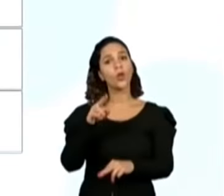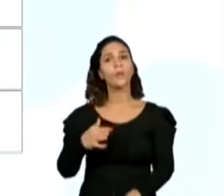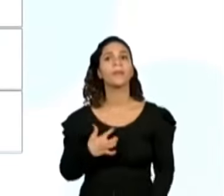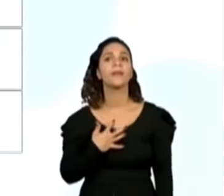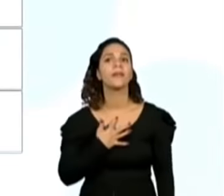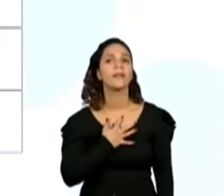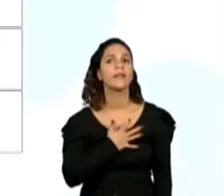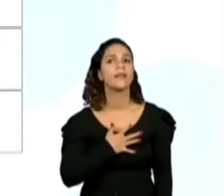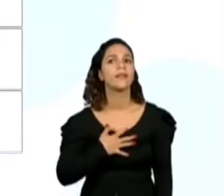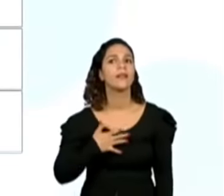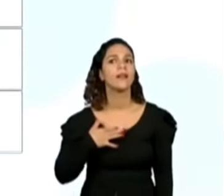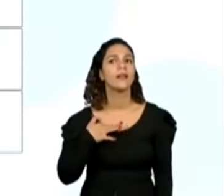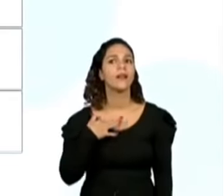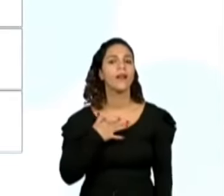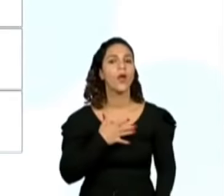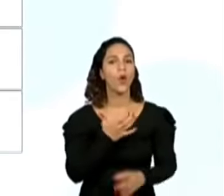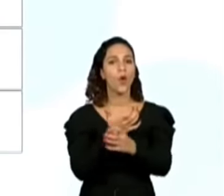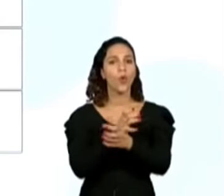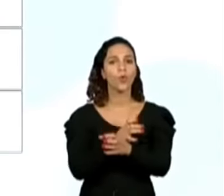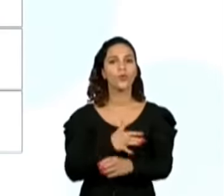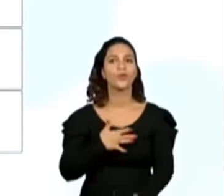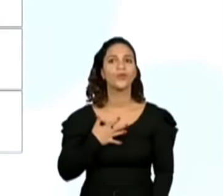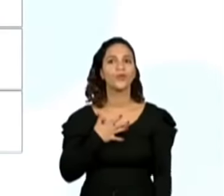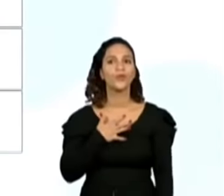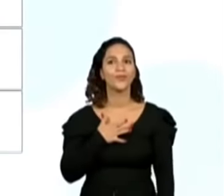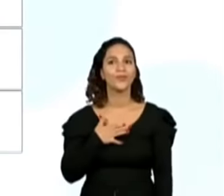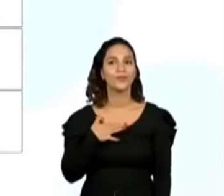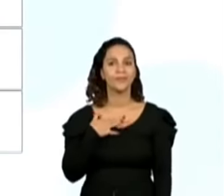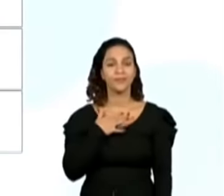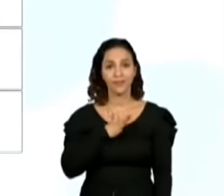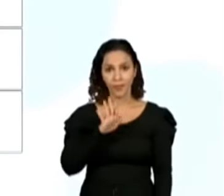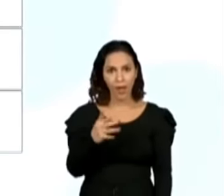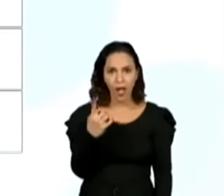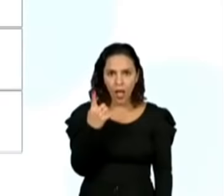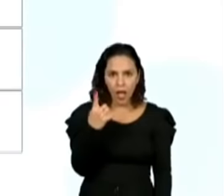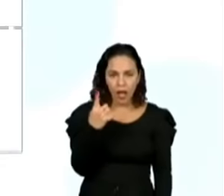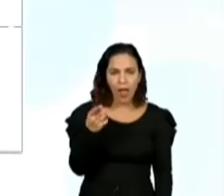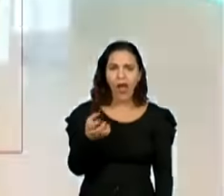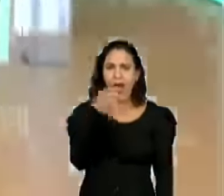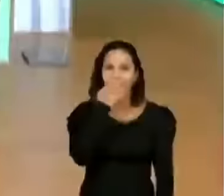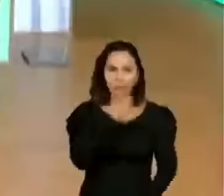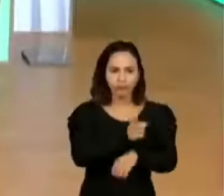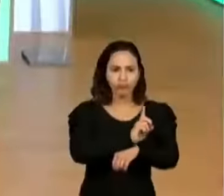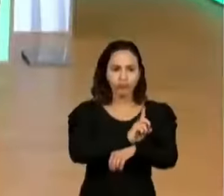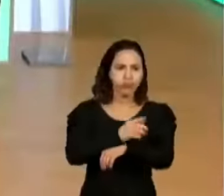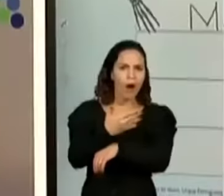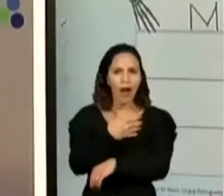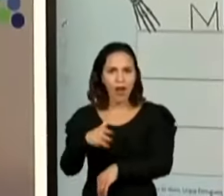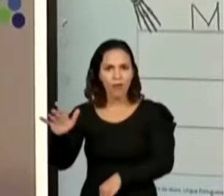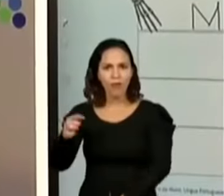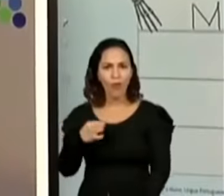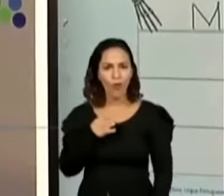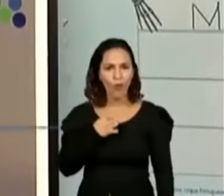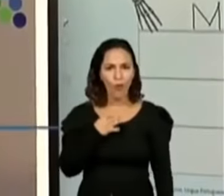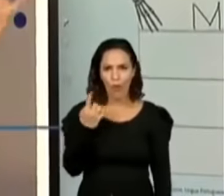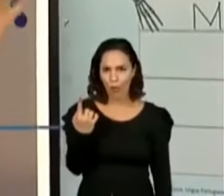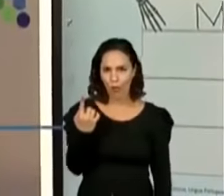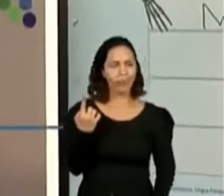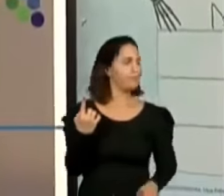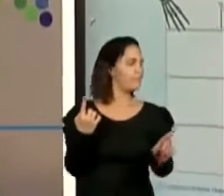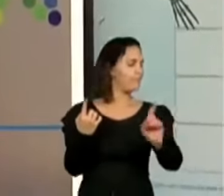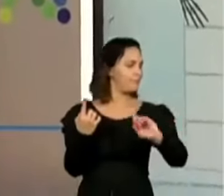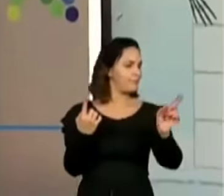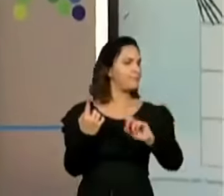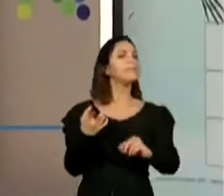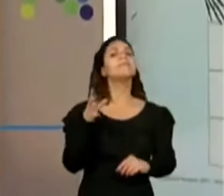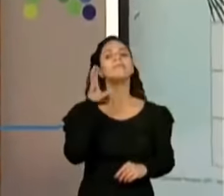que manúbrio. Todos nós temos. Manúbrio. Mas não foi só o manúbrio que foi levado pelo vira-lata. O